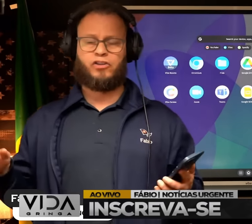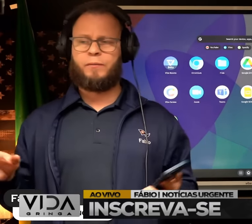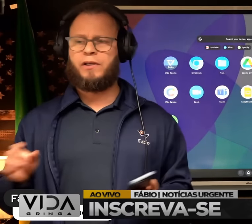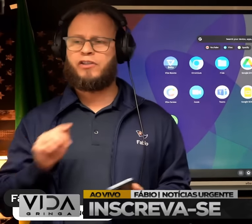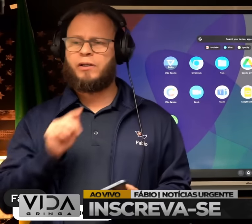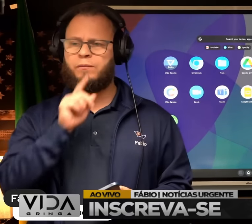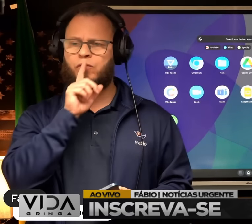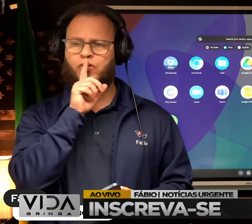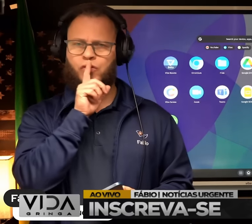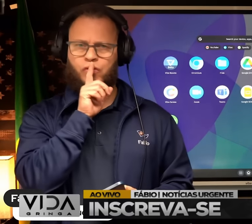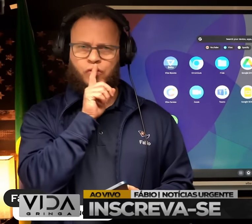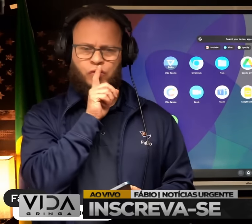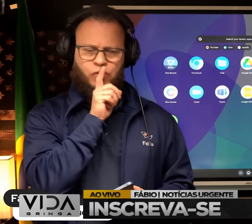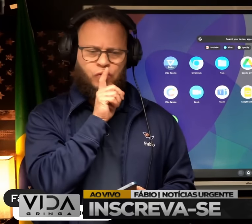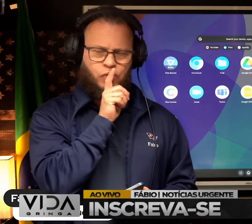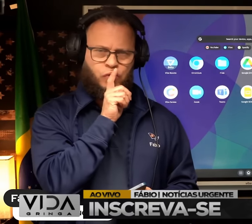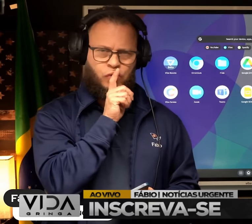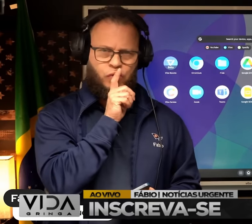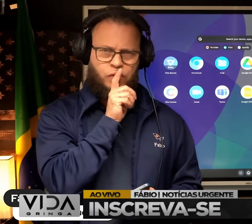grande mídia,